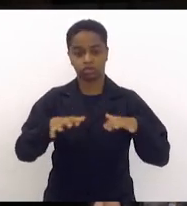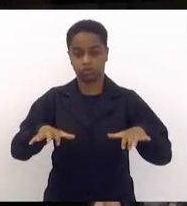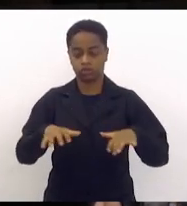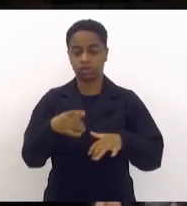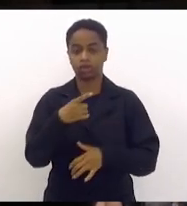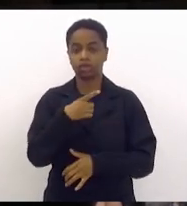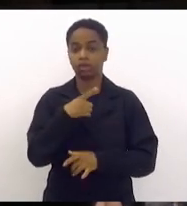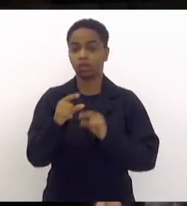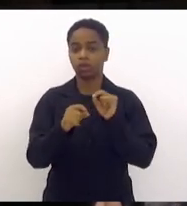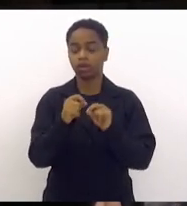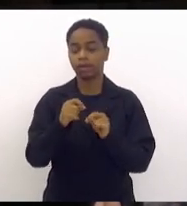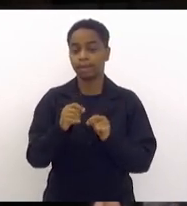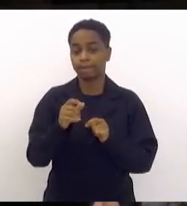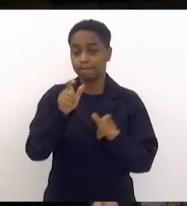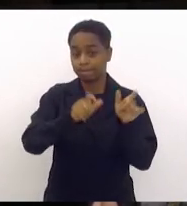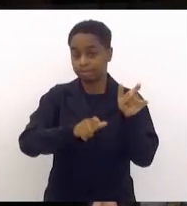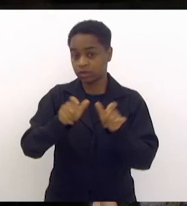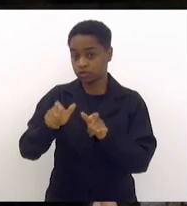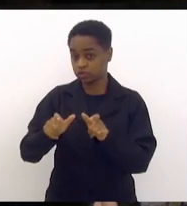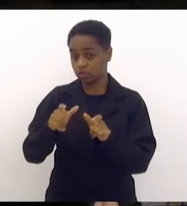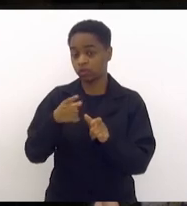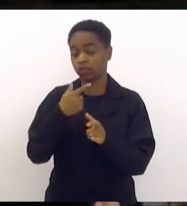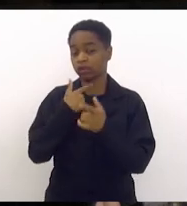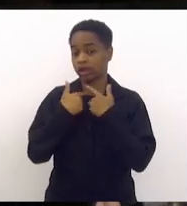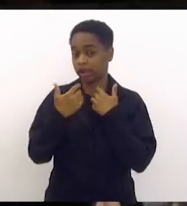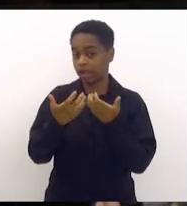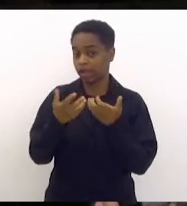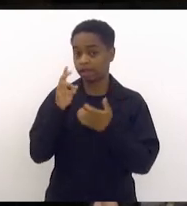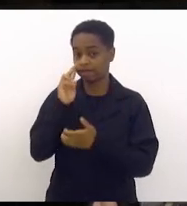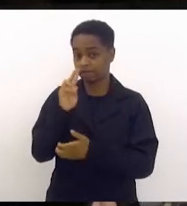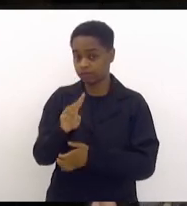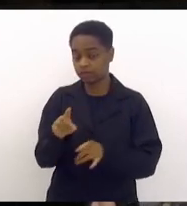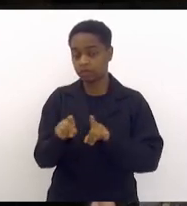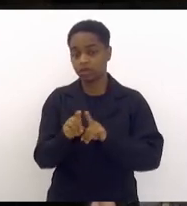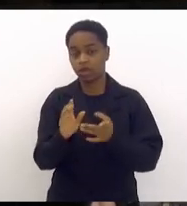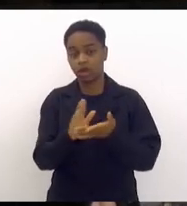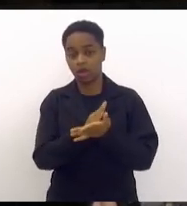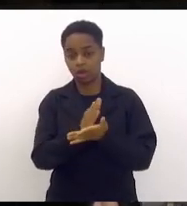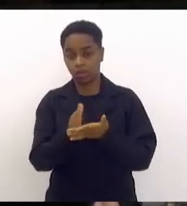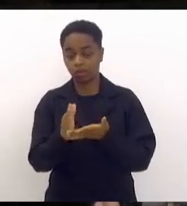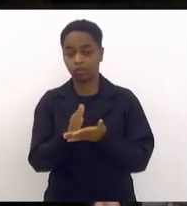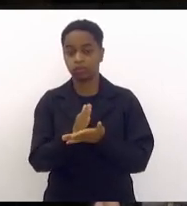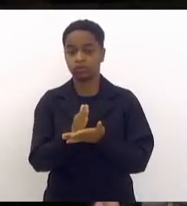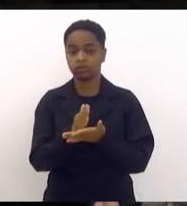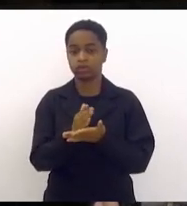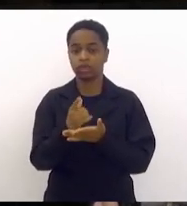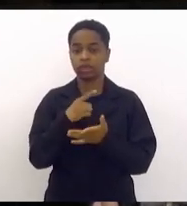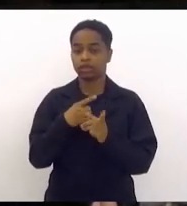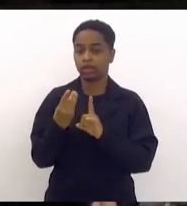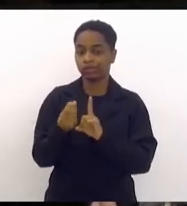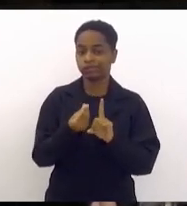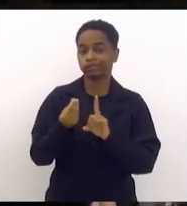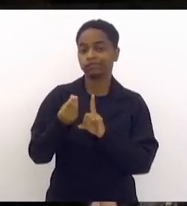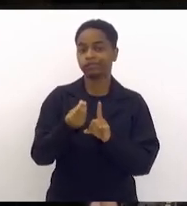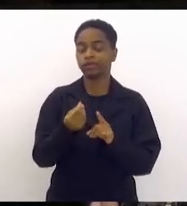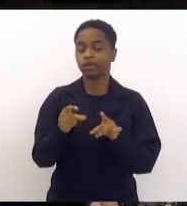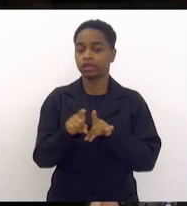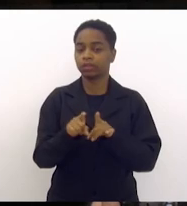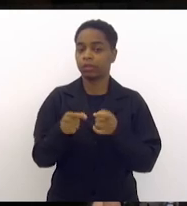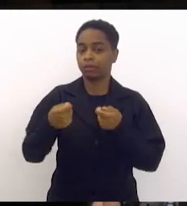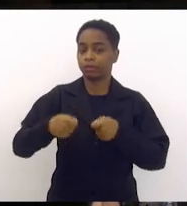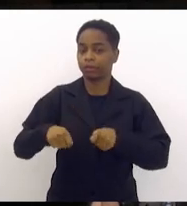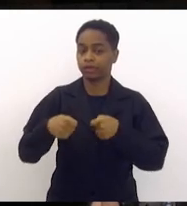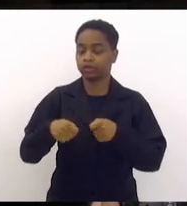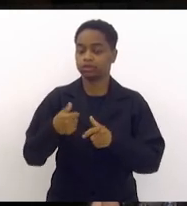existem pessoas que desejam ver outras que estão em situação de vulnerabilidade e necessitando